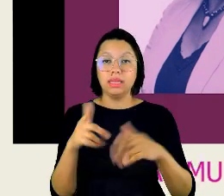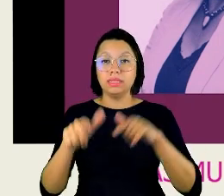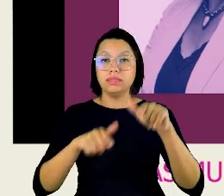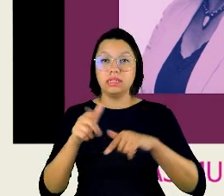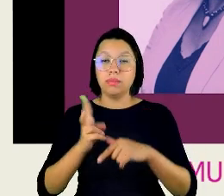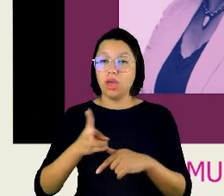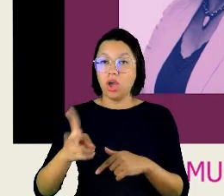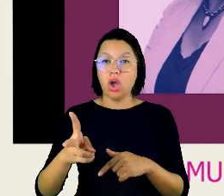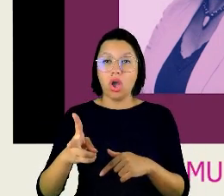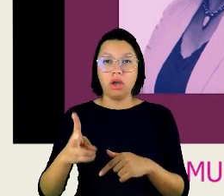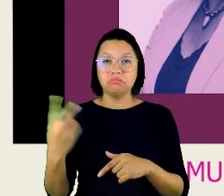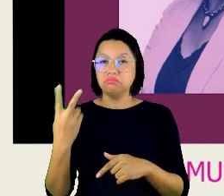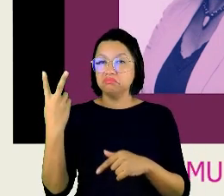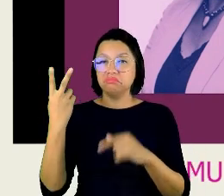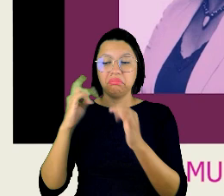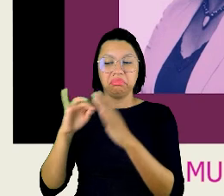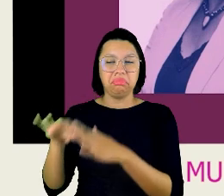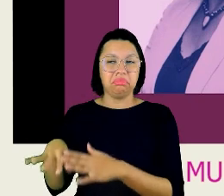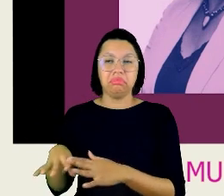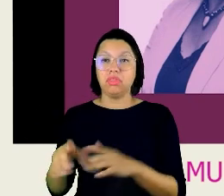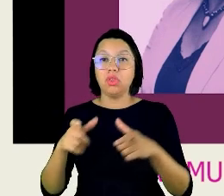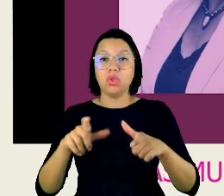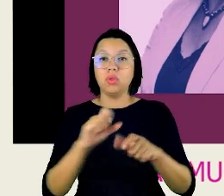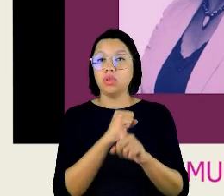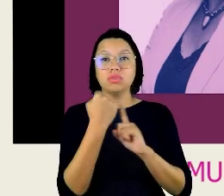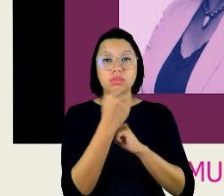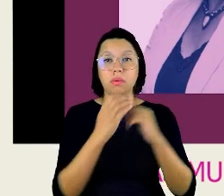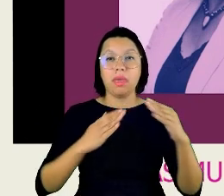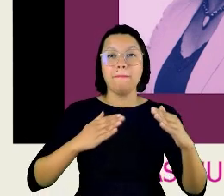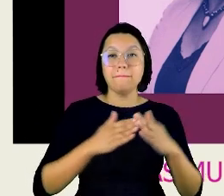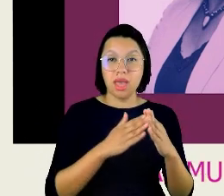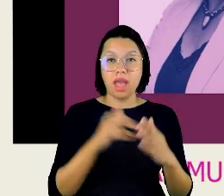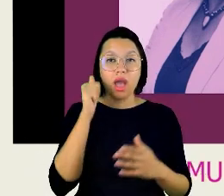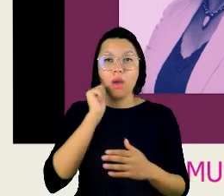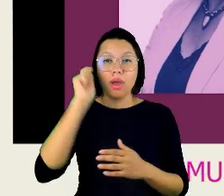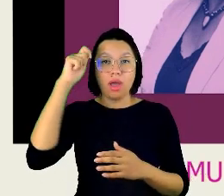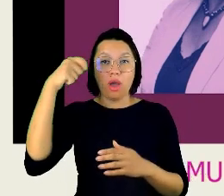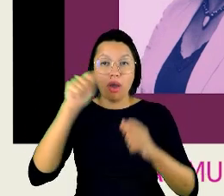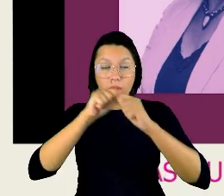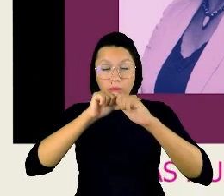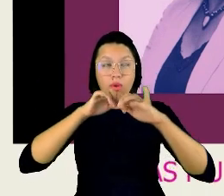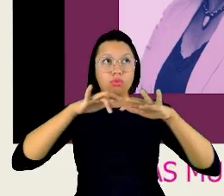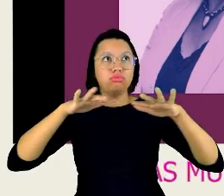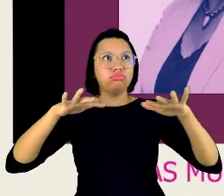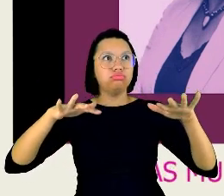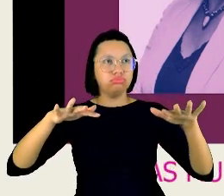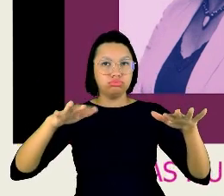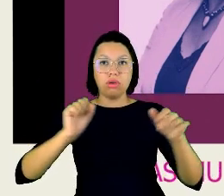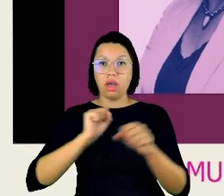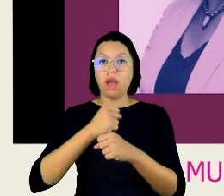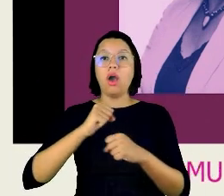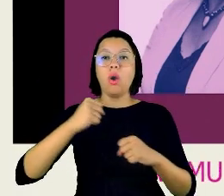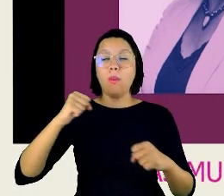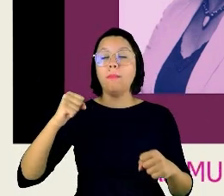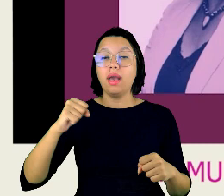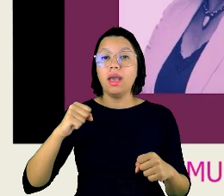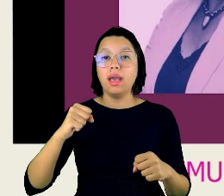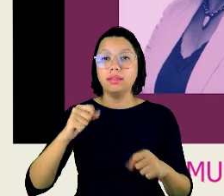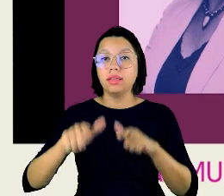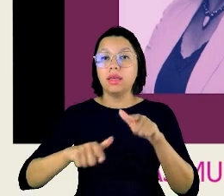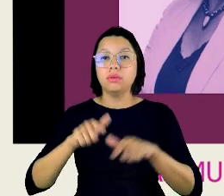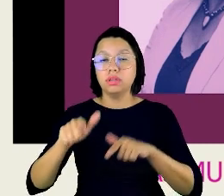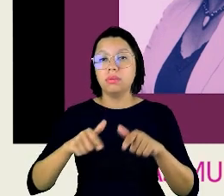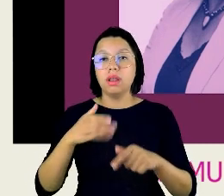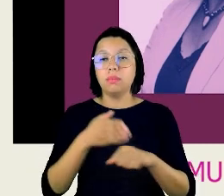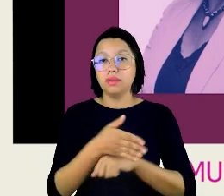segue sendo desvalorizado e num lugar social que impede as mulheres negras de abrirem seus horizontes, ampliarem sua participação na dimensão pública da